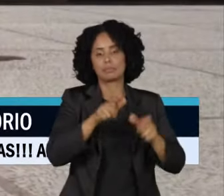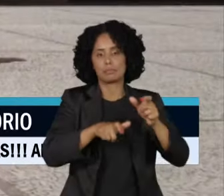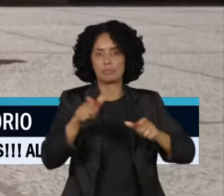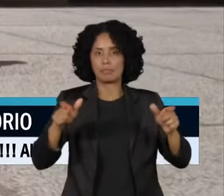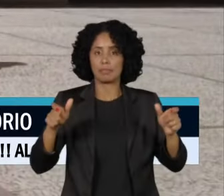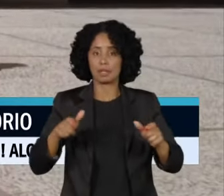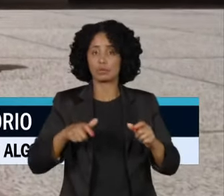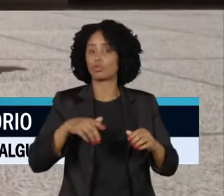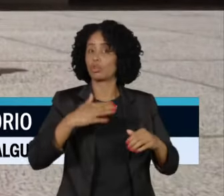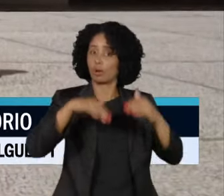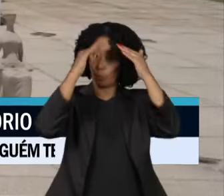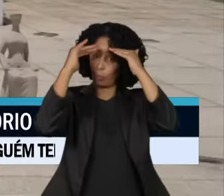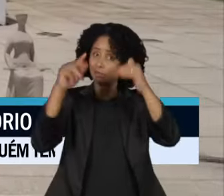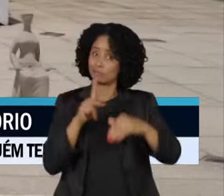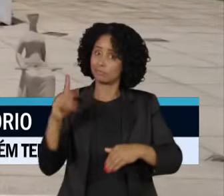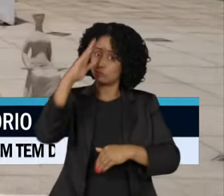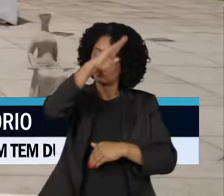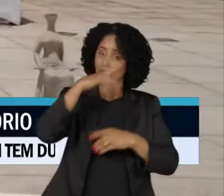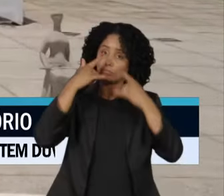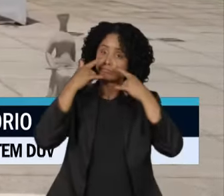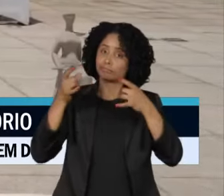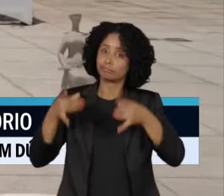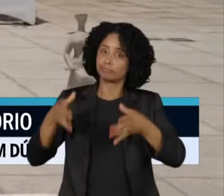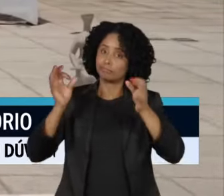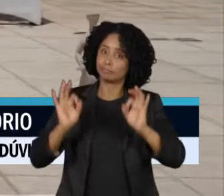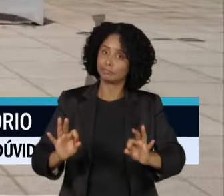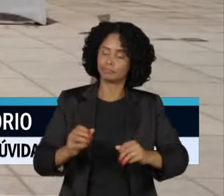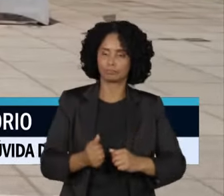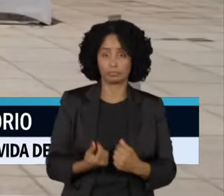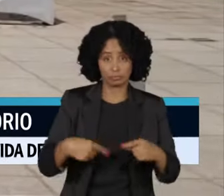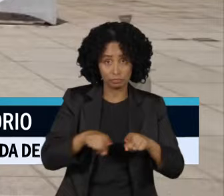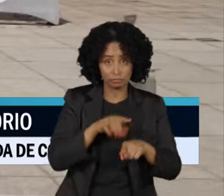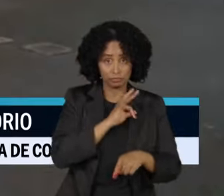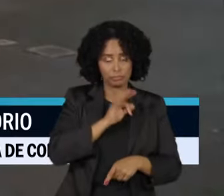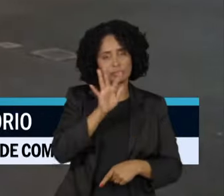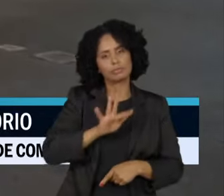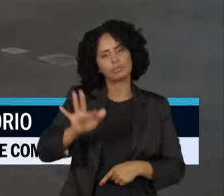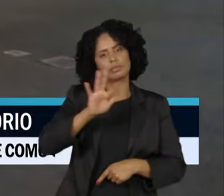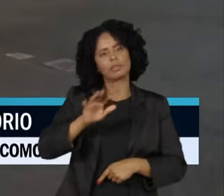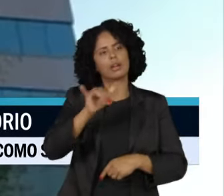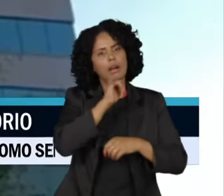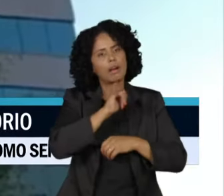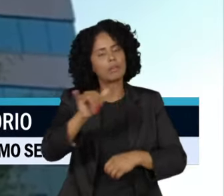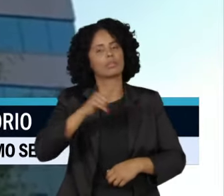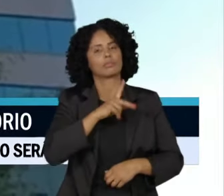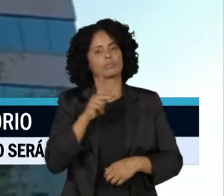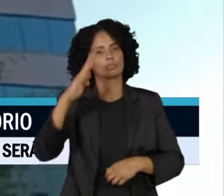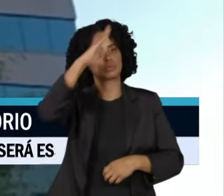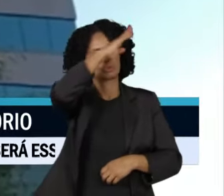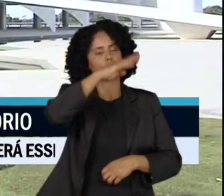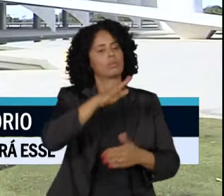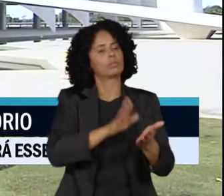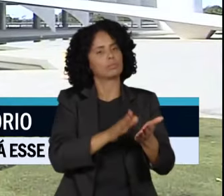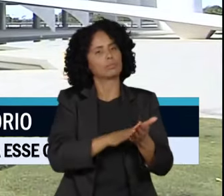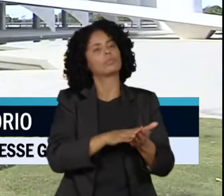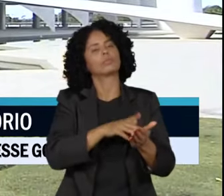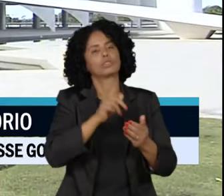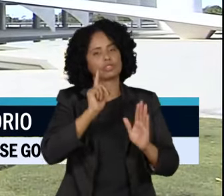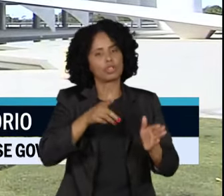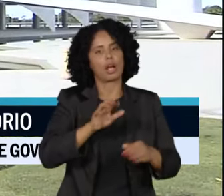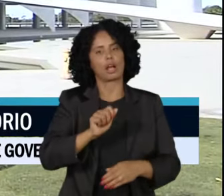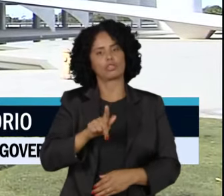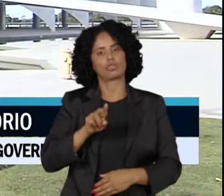No relatório entregue ao Supremo Tribunal Federal, a PF diz que intimou Bolsonaro tanto via Advocacia Geral da União quanto pelo